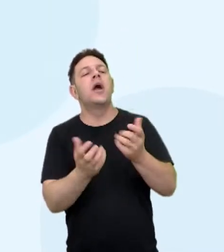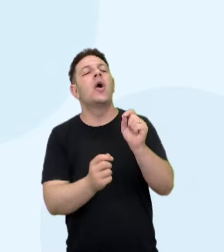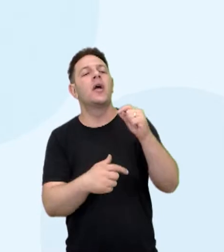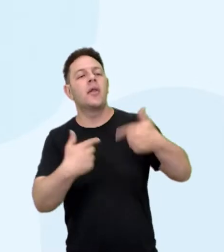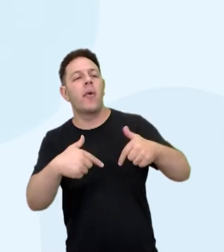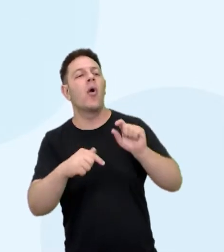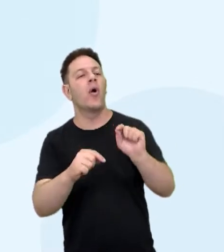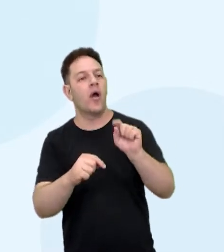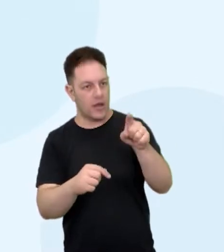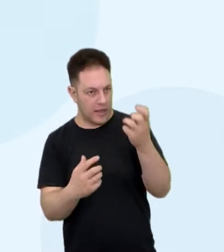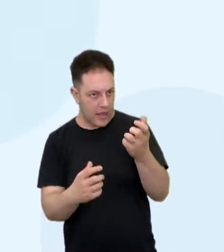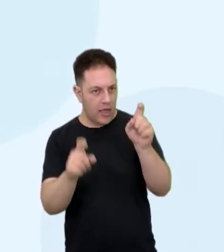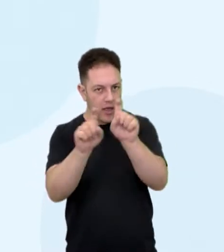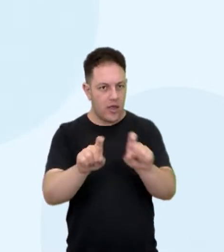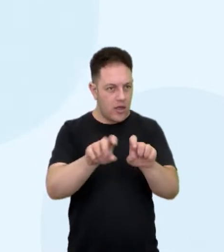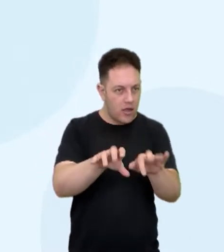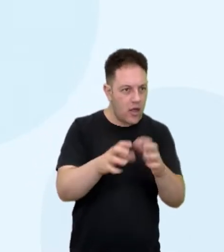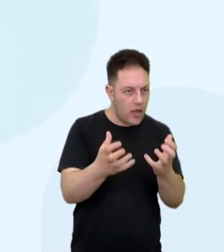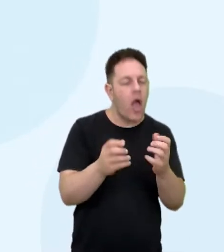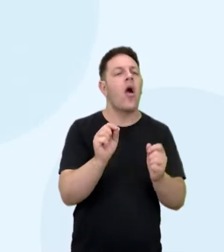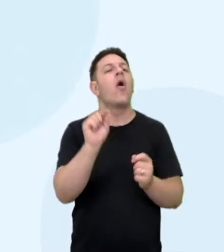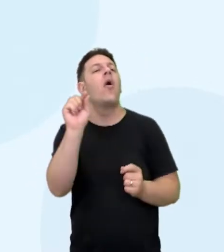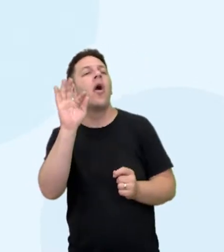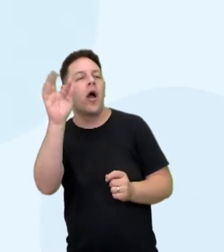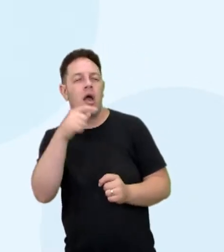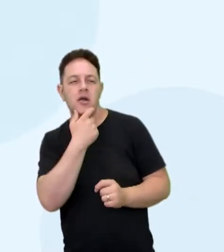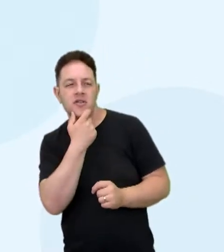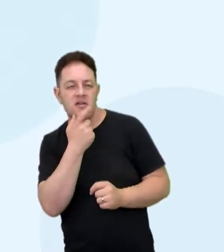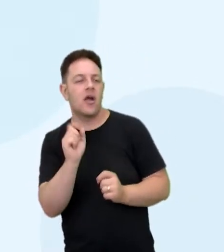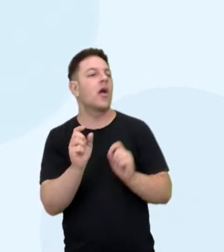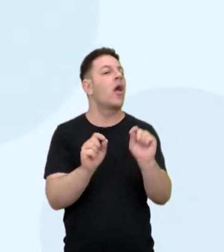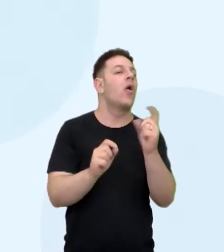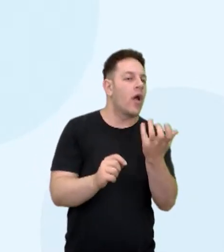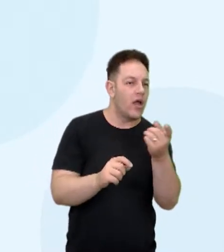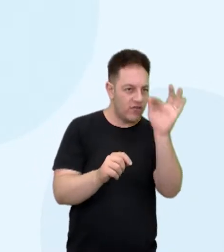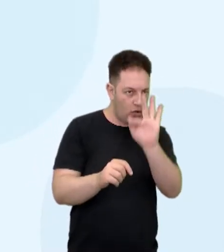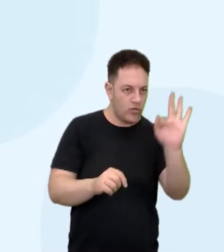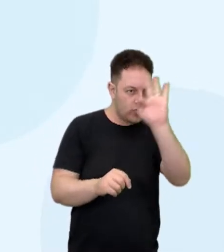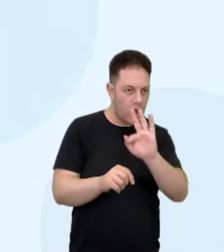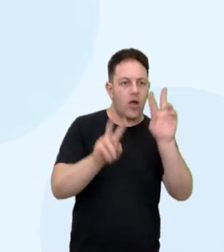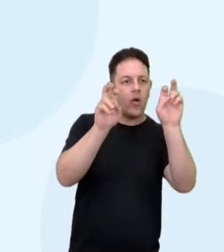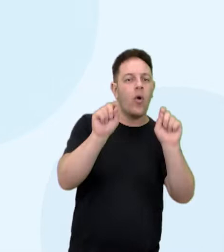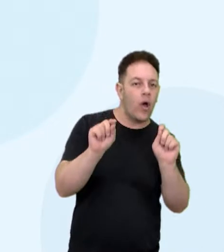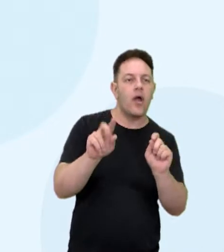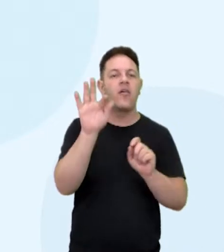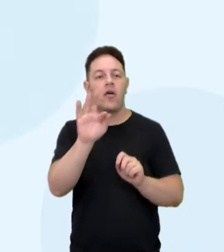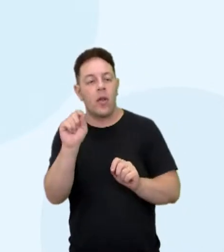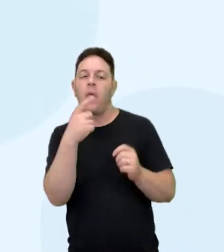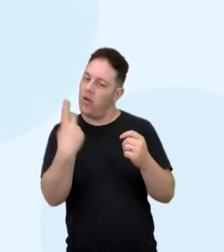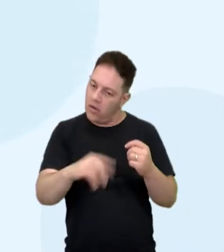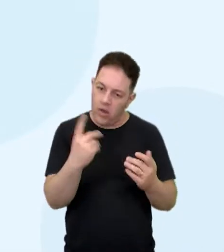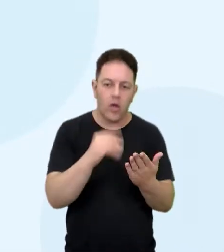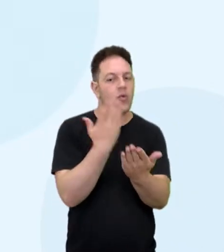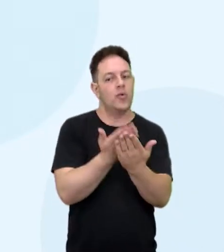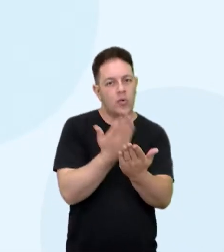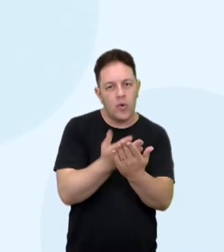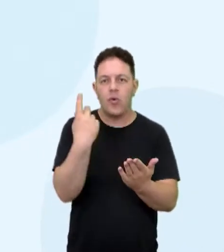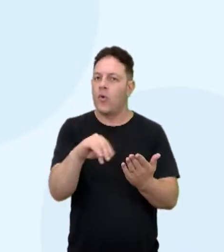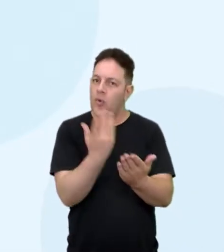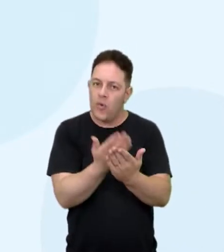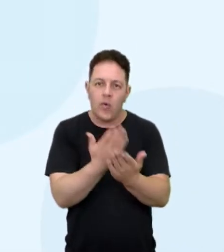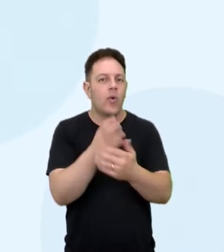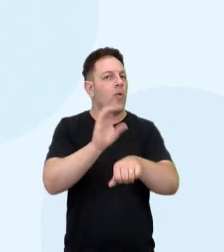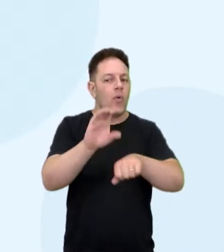fazer? Quer fazer informática? Quer fazer não sei o quê? Quer fazer inglês? Você quer fazer faculdade de tal coisa? Vamos começar a estudar. Vamos começar a fazer